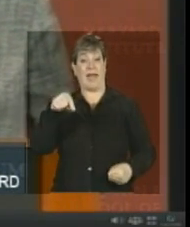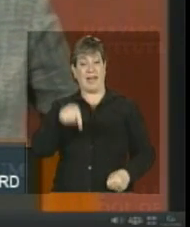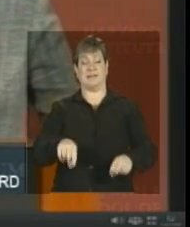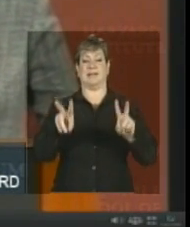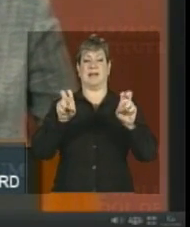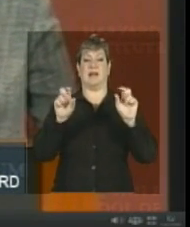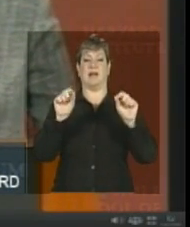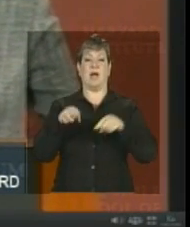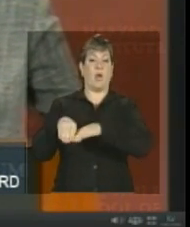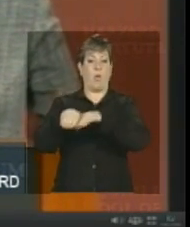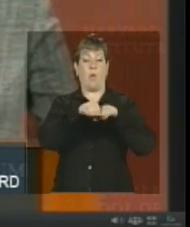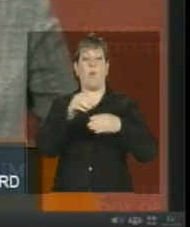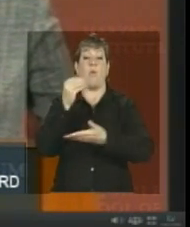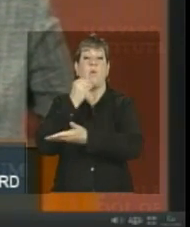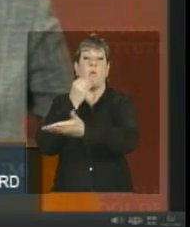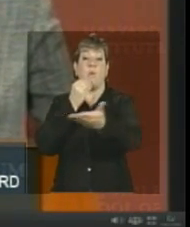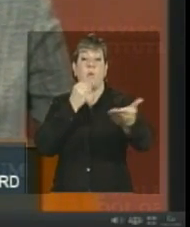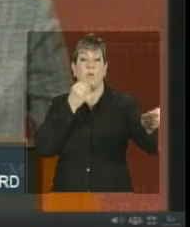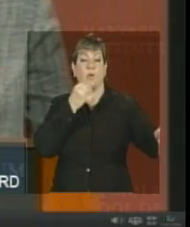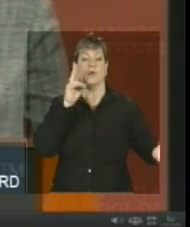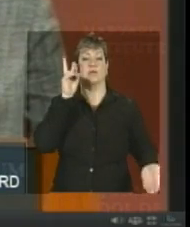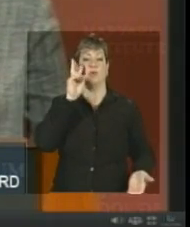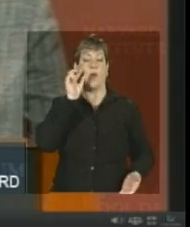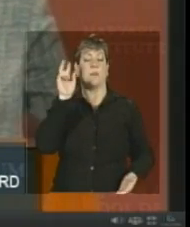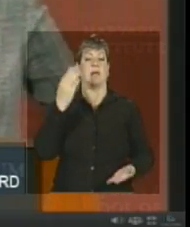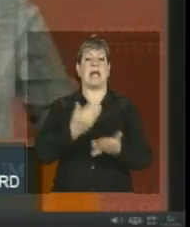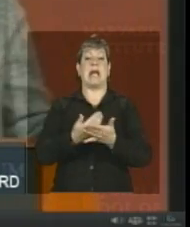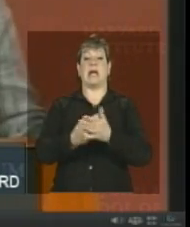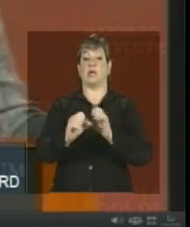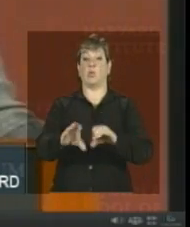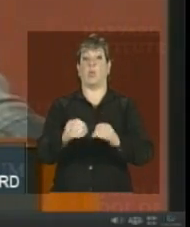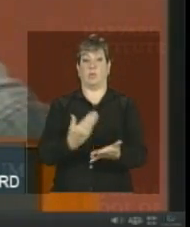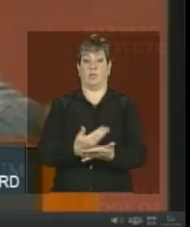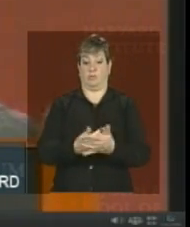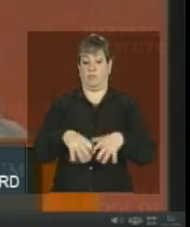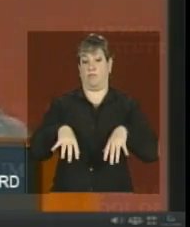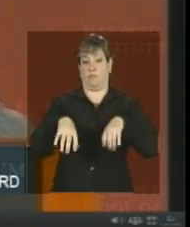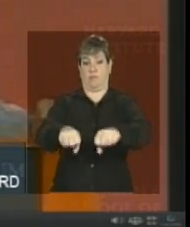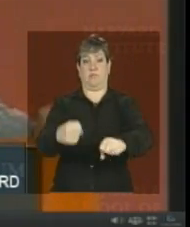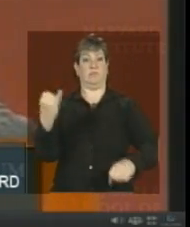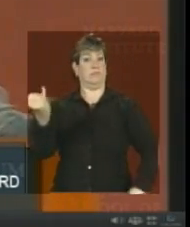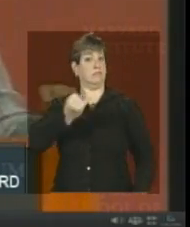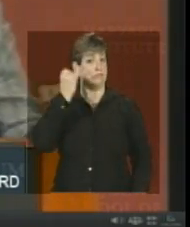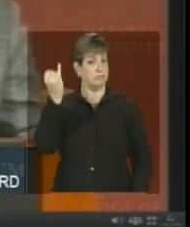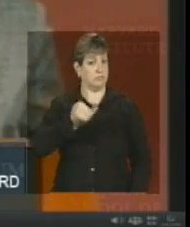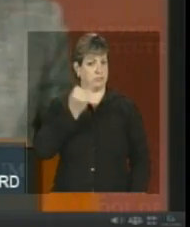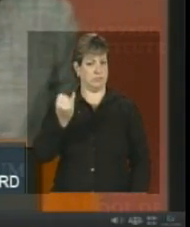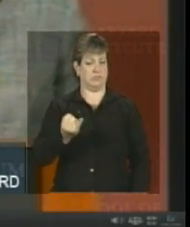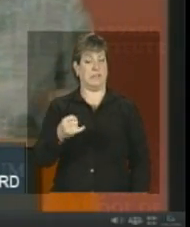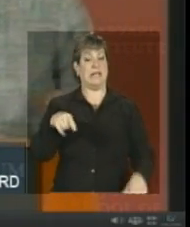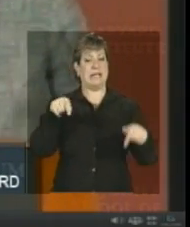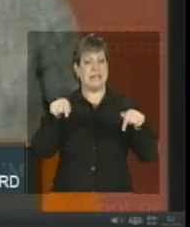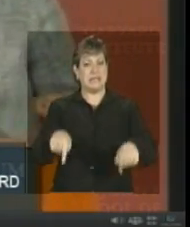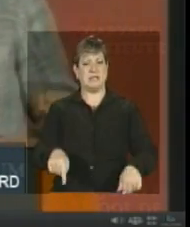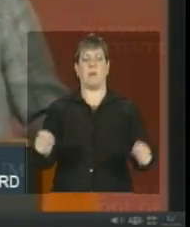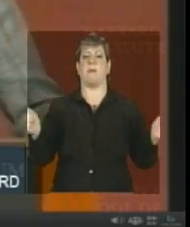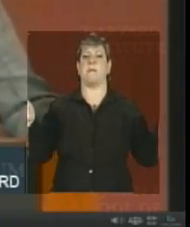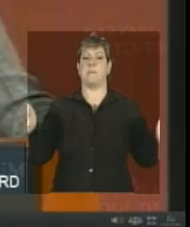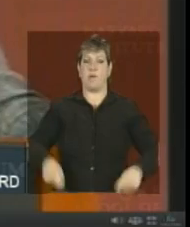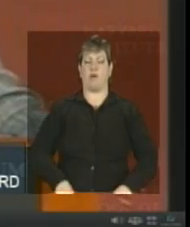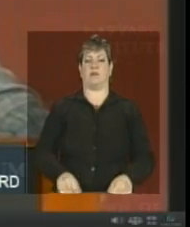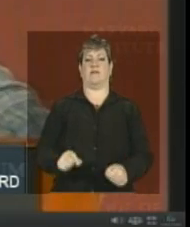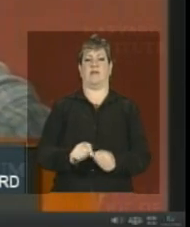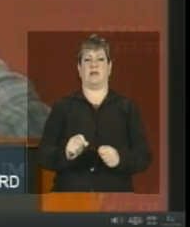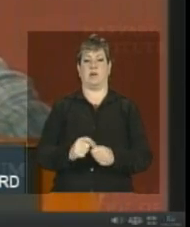da igualdade de oportunidades no que se refere à educação. É isso que pode construir um país de